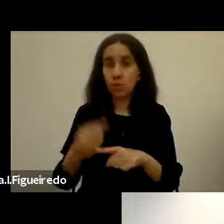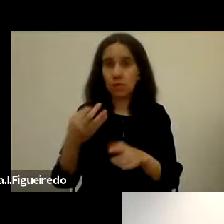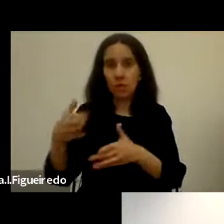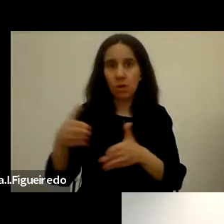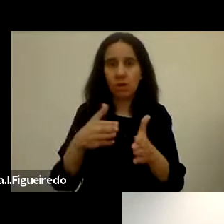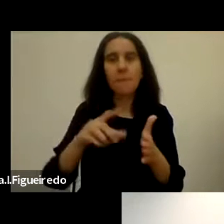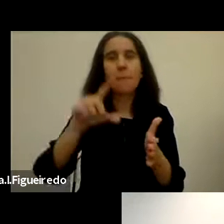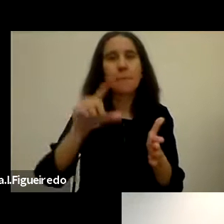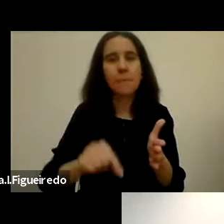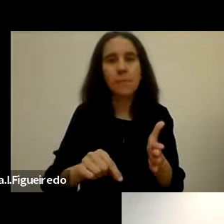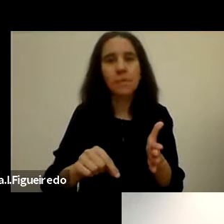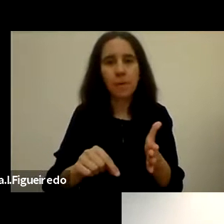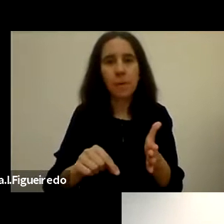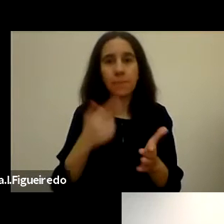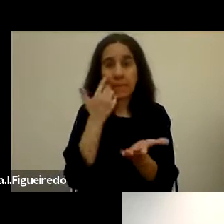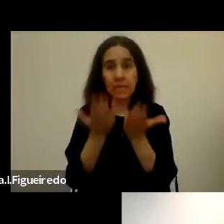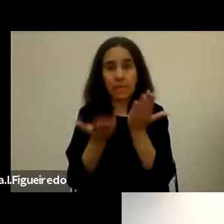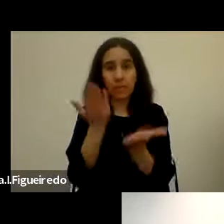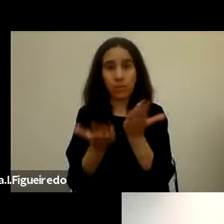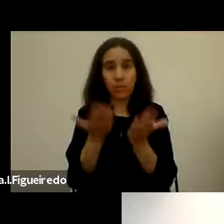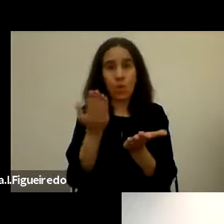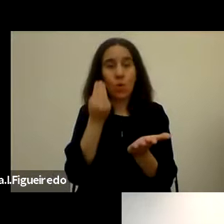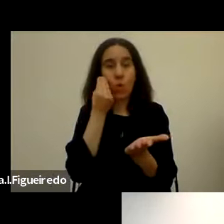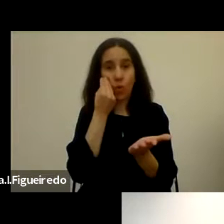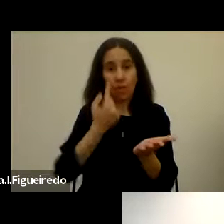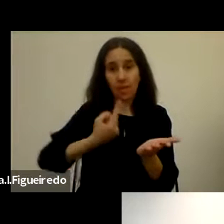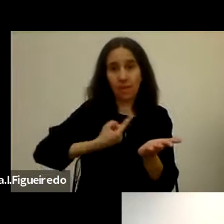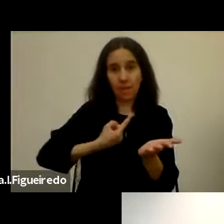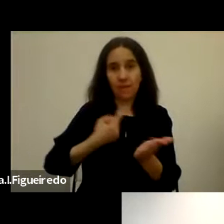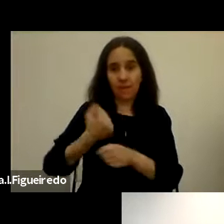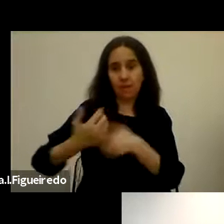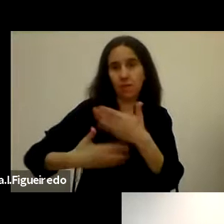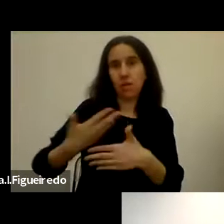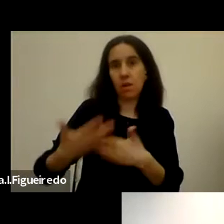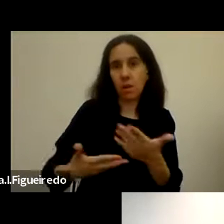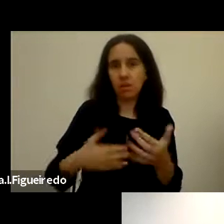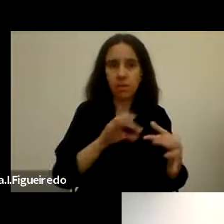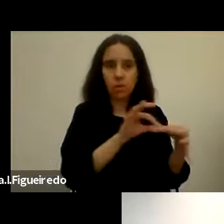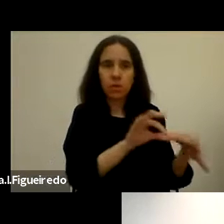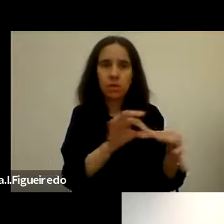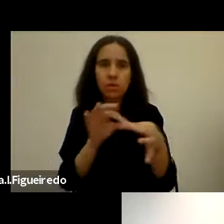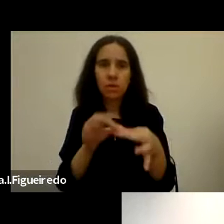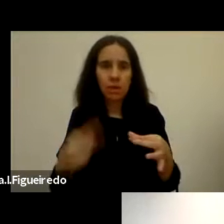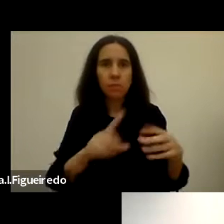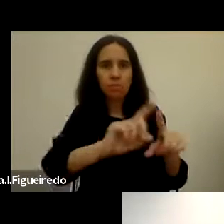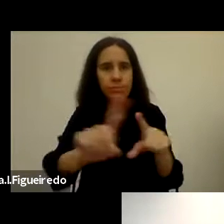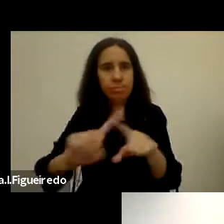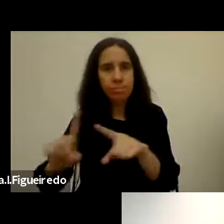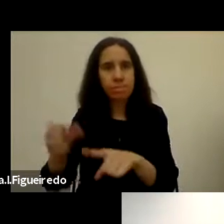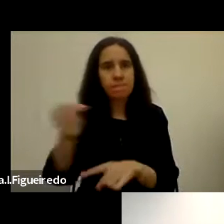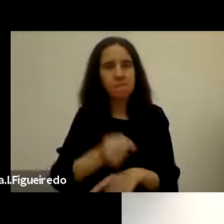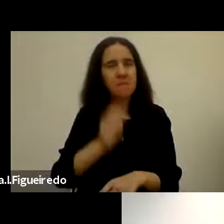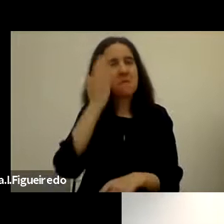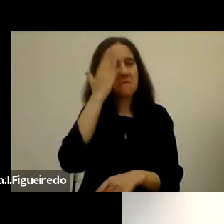mas também equilibradas na forma como devem conduzir a sua atividade e na coesão que têm com os diferentes elementos, temos probabilidade de